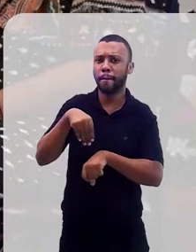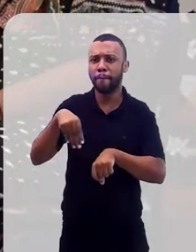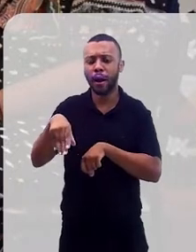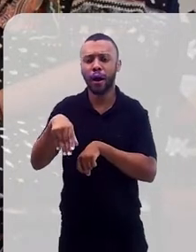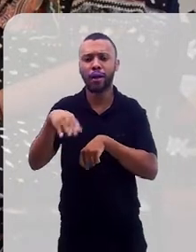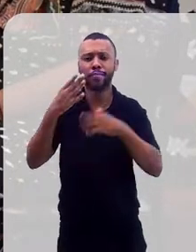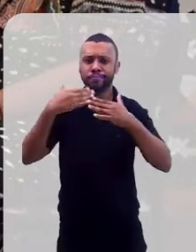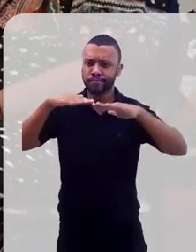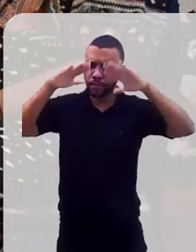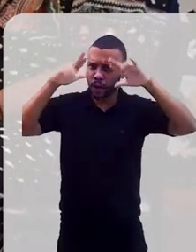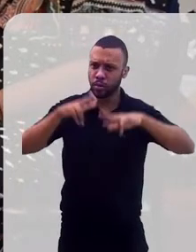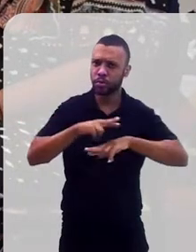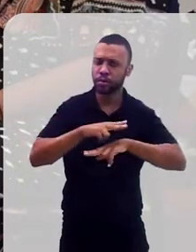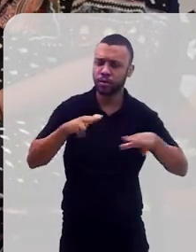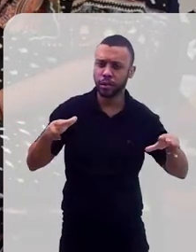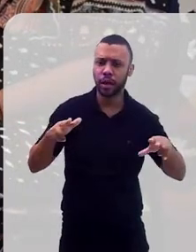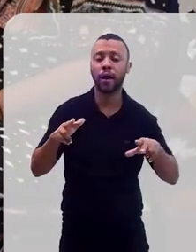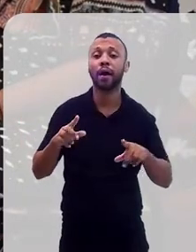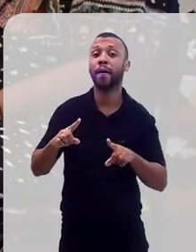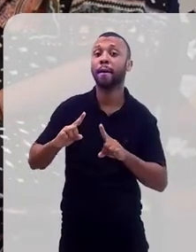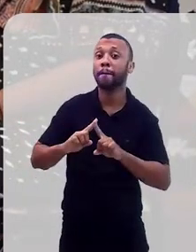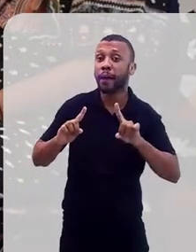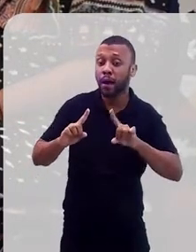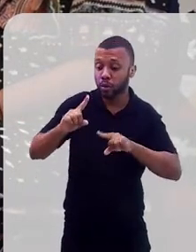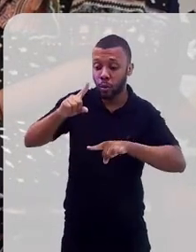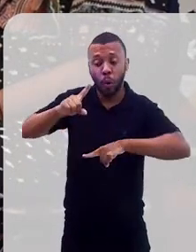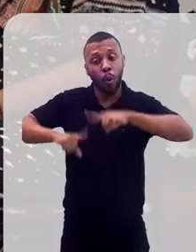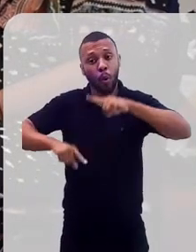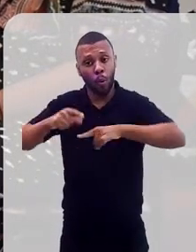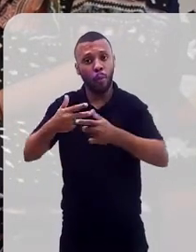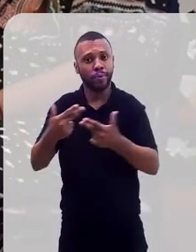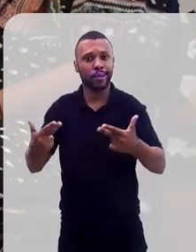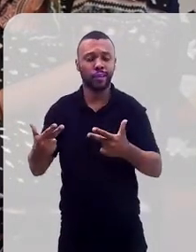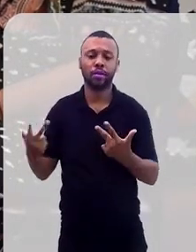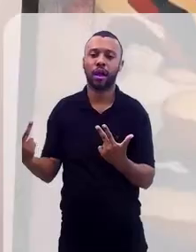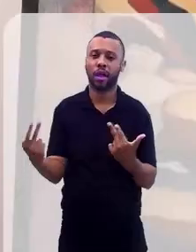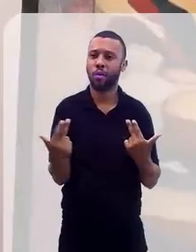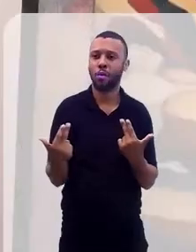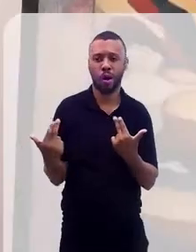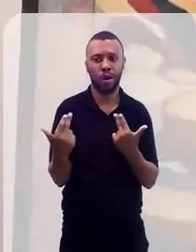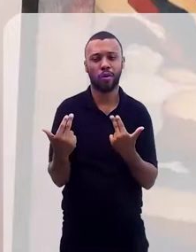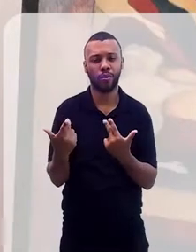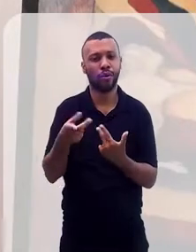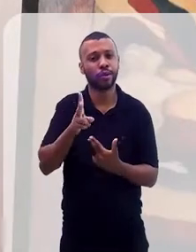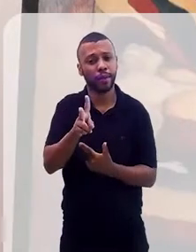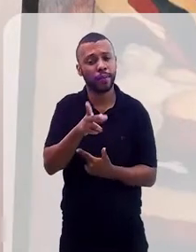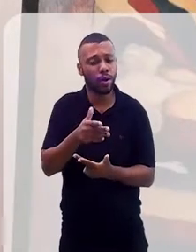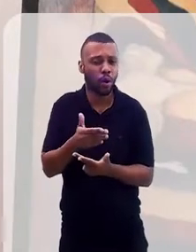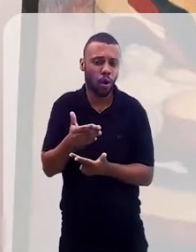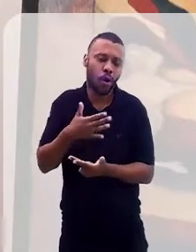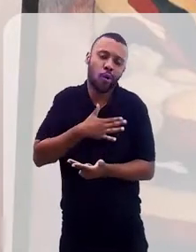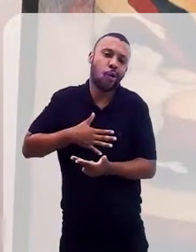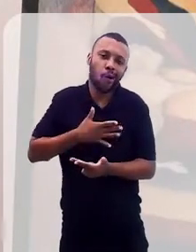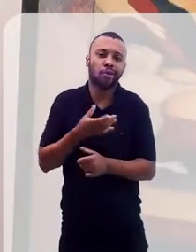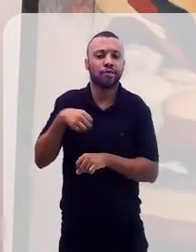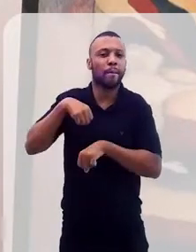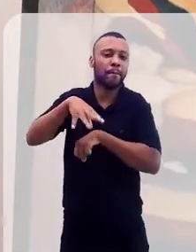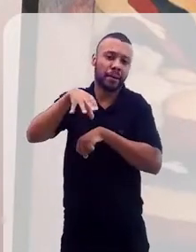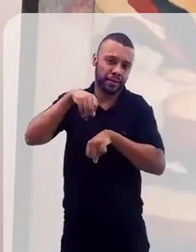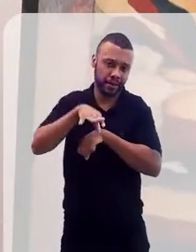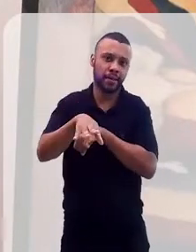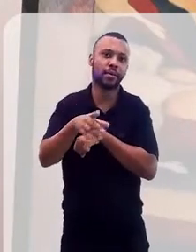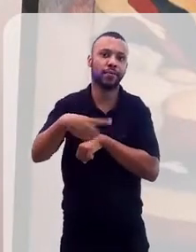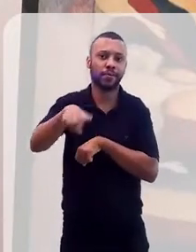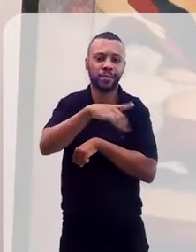Para se comunicar. O nome é diferente, mas o objeto é o mesmo. E eu sempre gosto de colocar isso